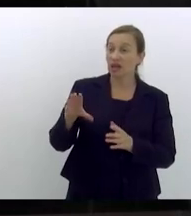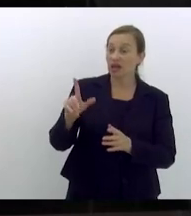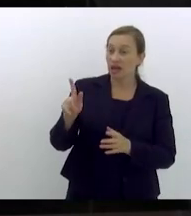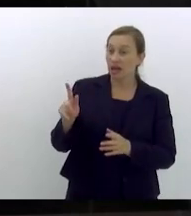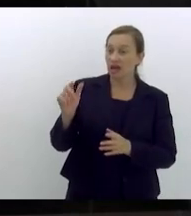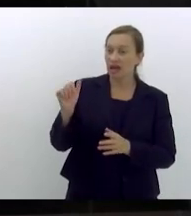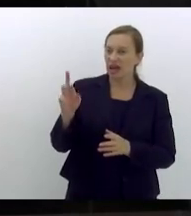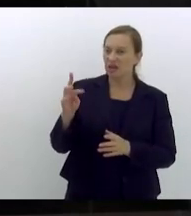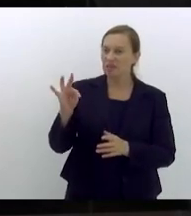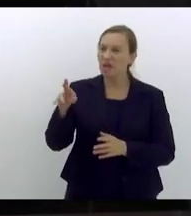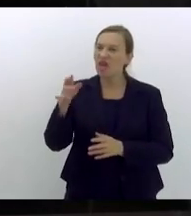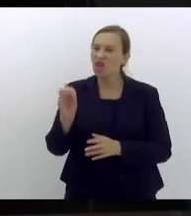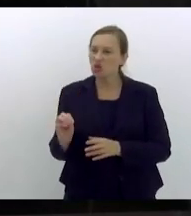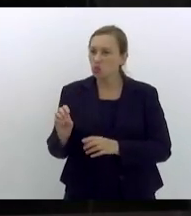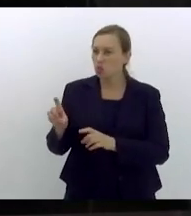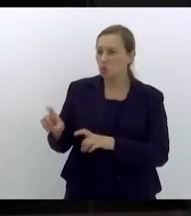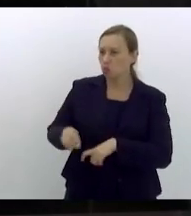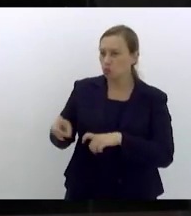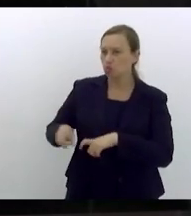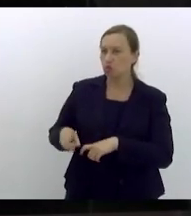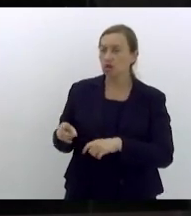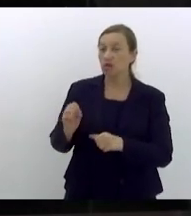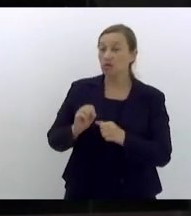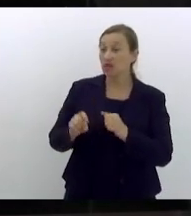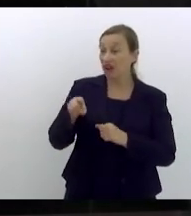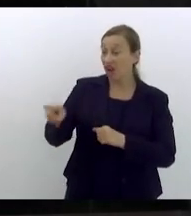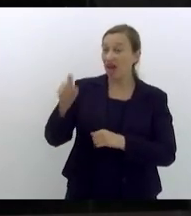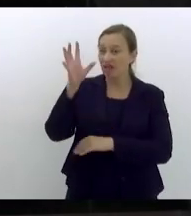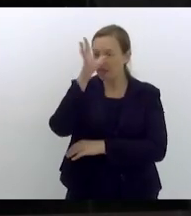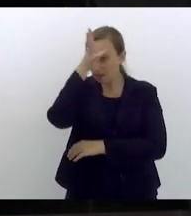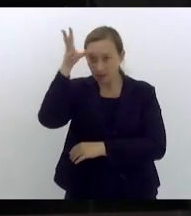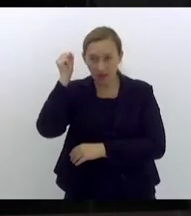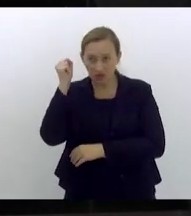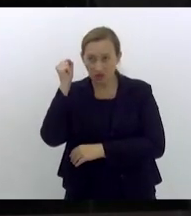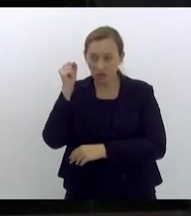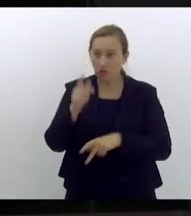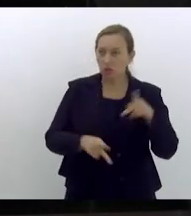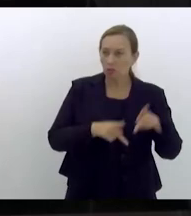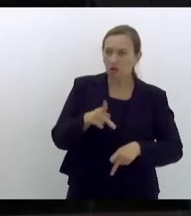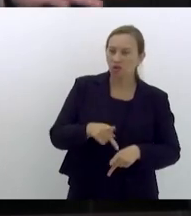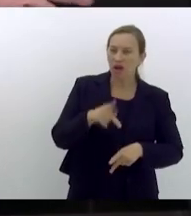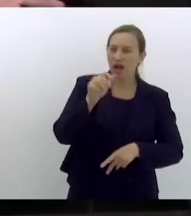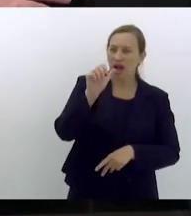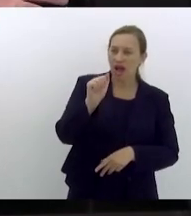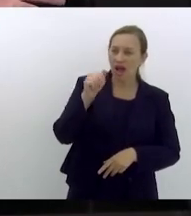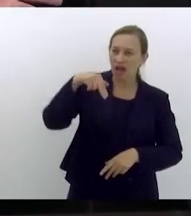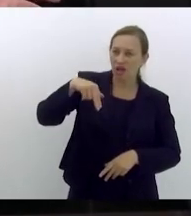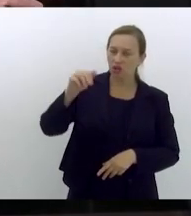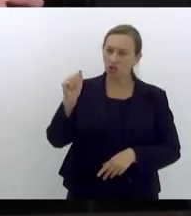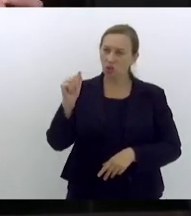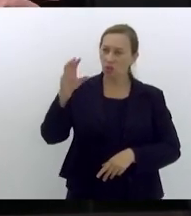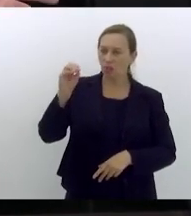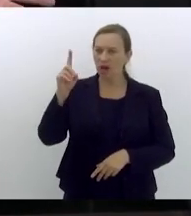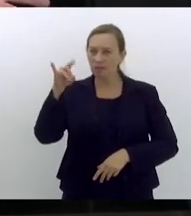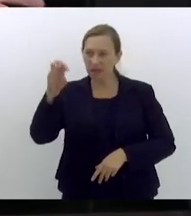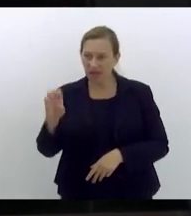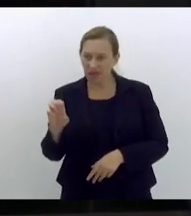legais que fizeram o que fizeram na Amazônia com povo Yanomami são crianças